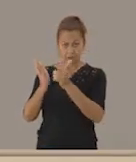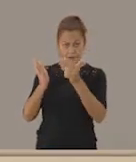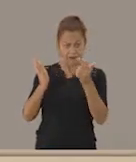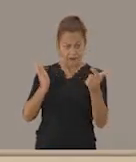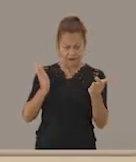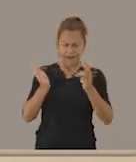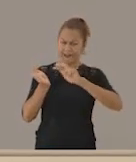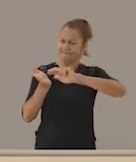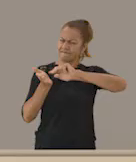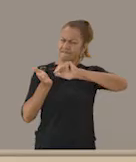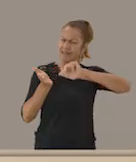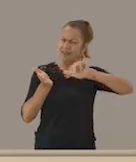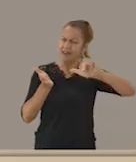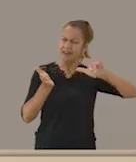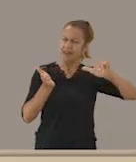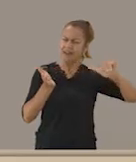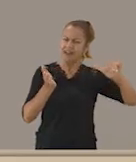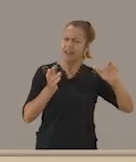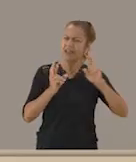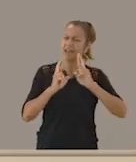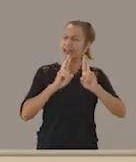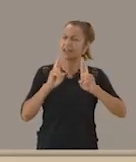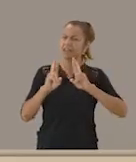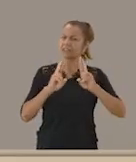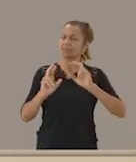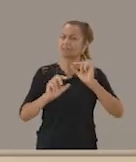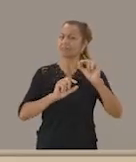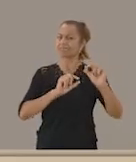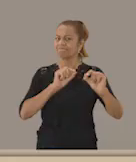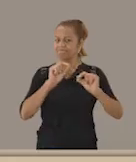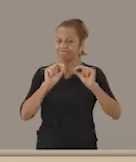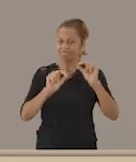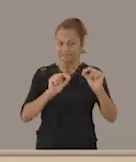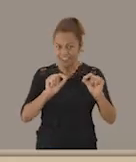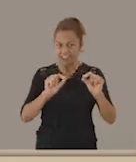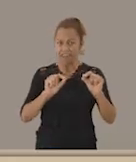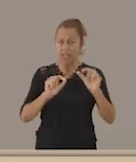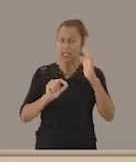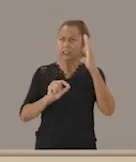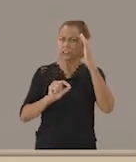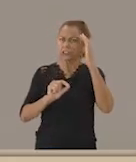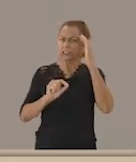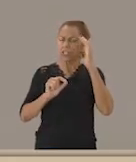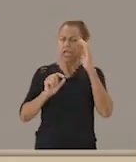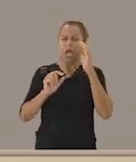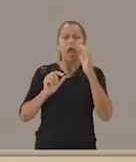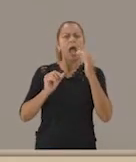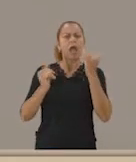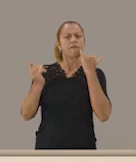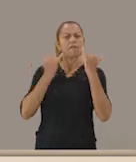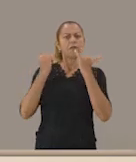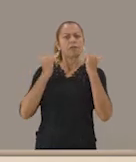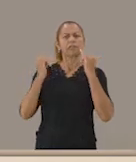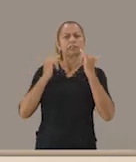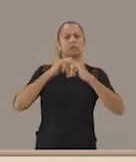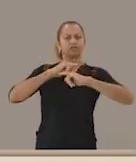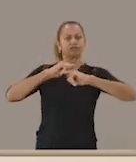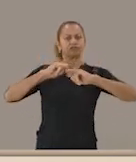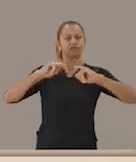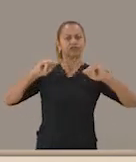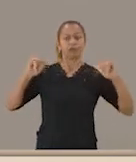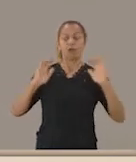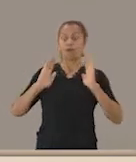os diferentes gêneros jornalísticos, compreendendo a centralidade da notícia.